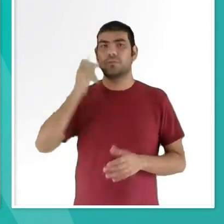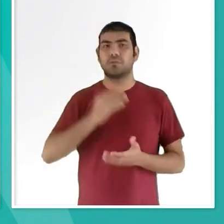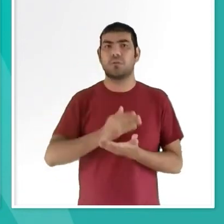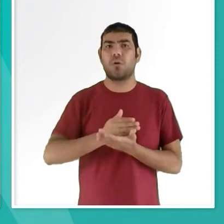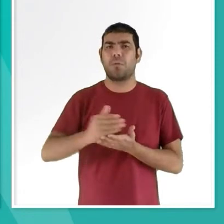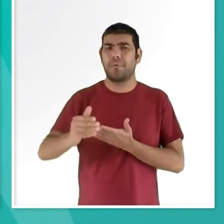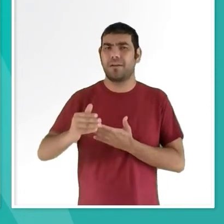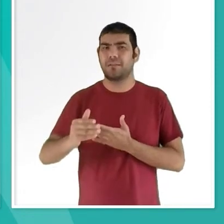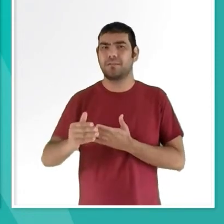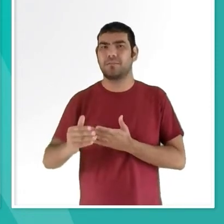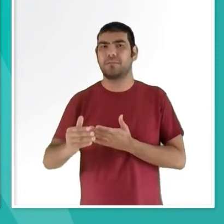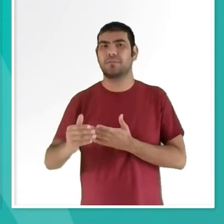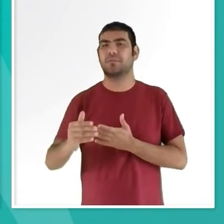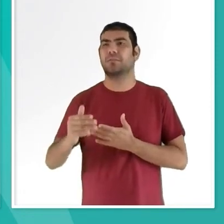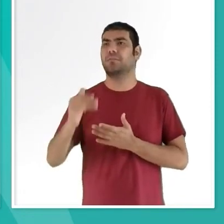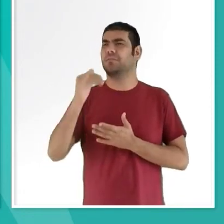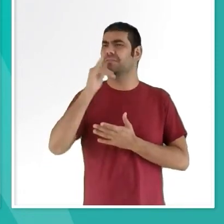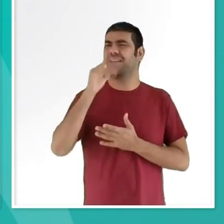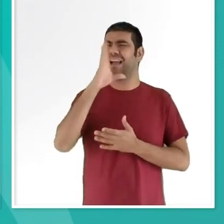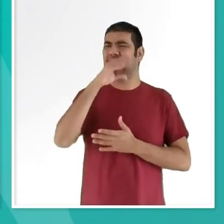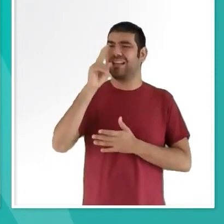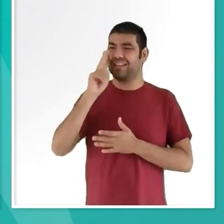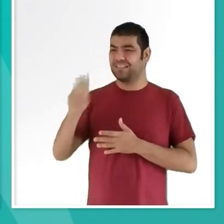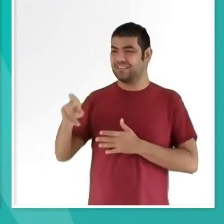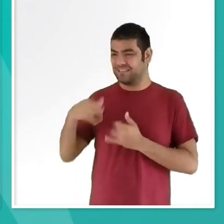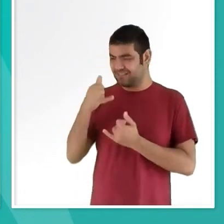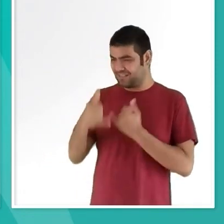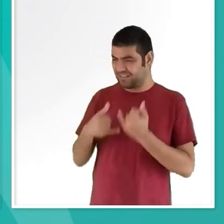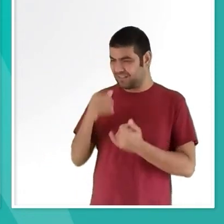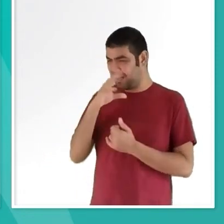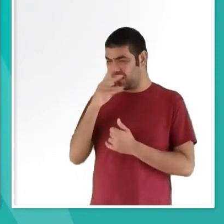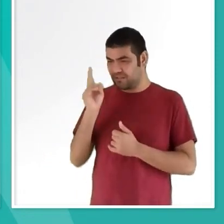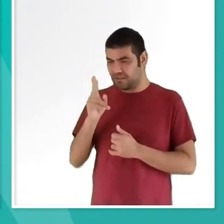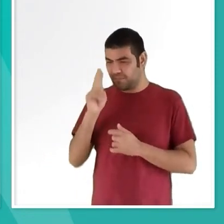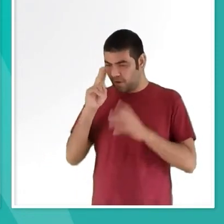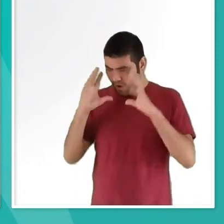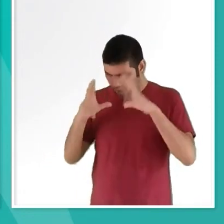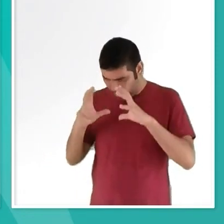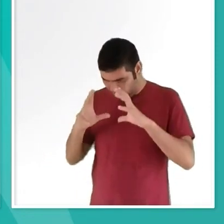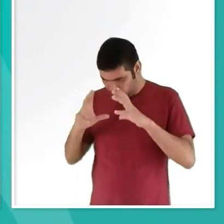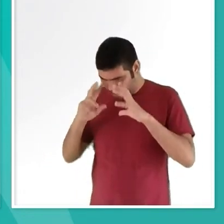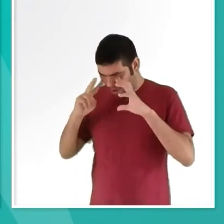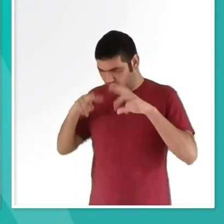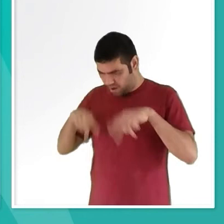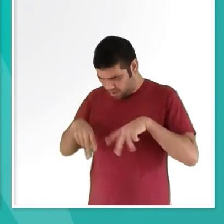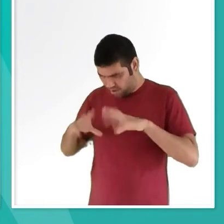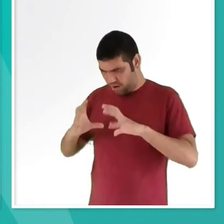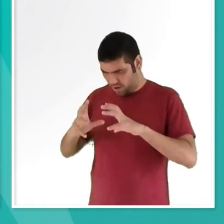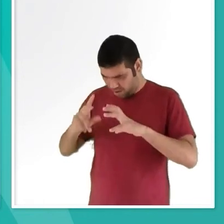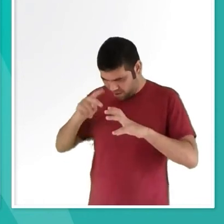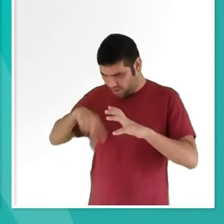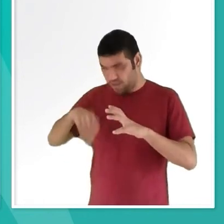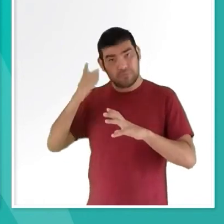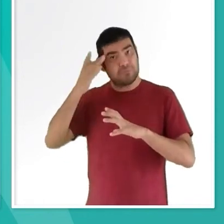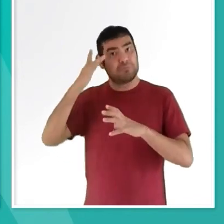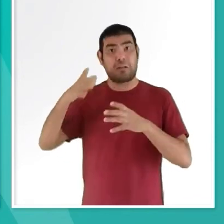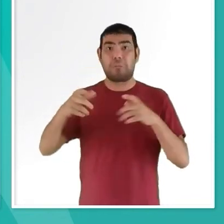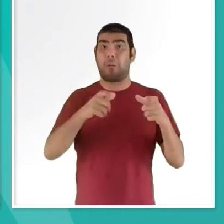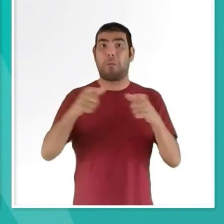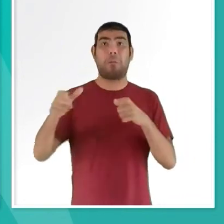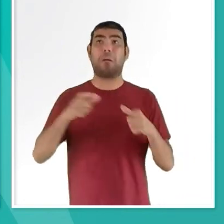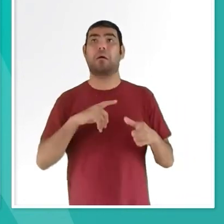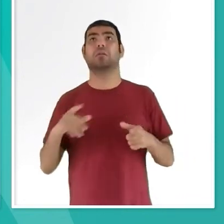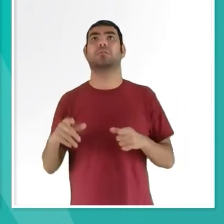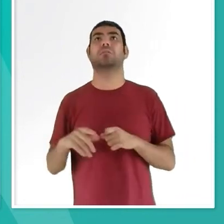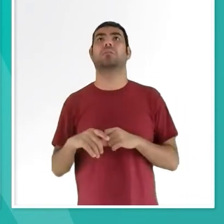observar a criança jogando bola, ela joga o tempo todo olhando para a bola, não sabe nem para onde está indo, mas ela está chutando a bola o tempo